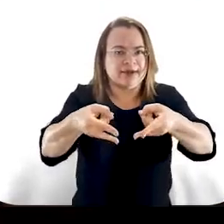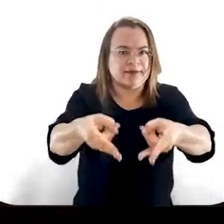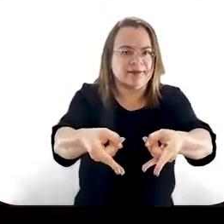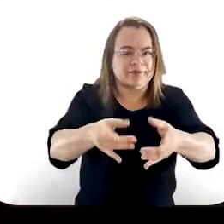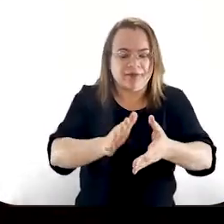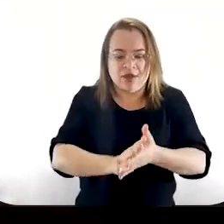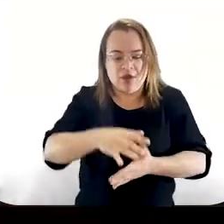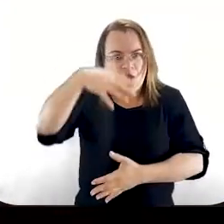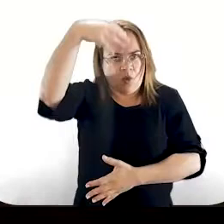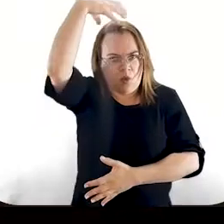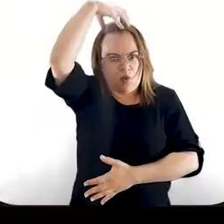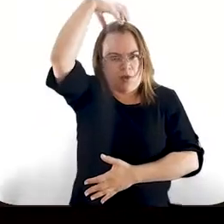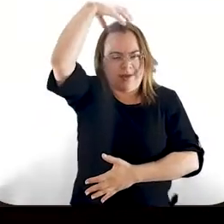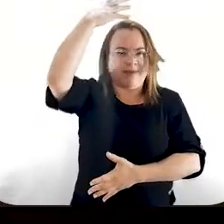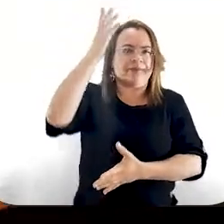O rei